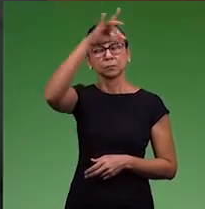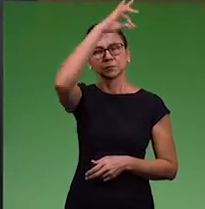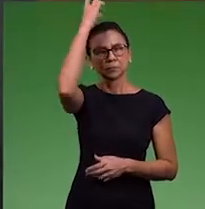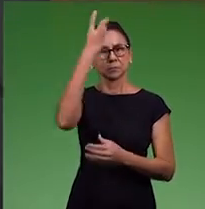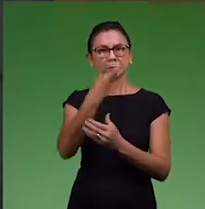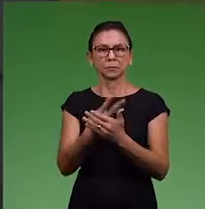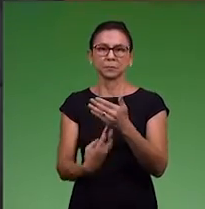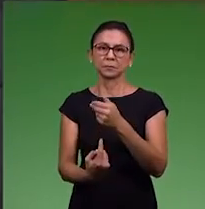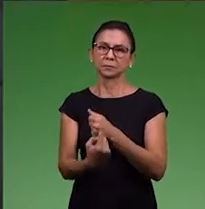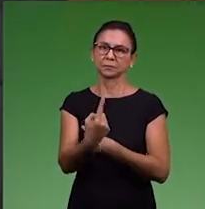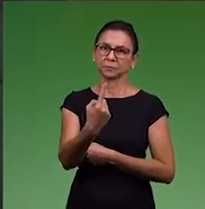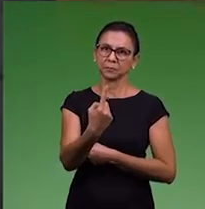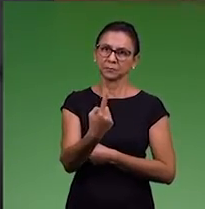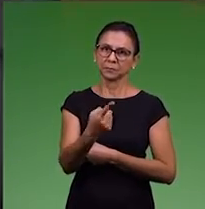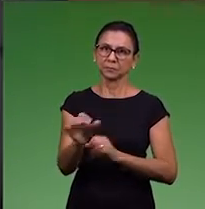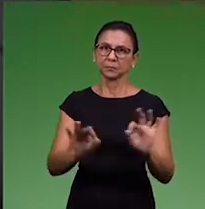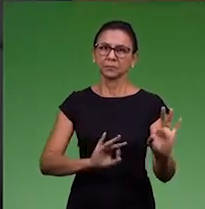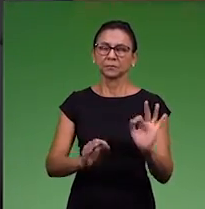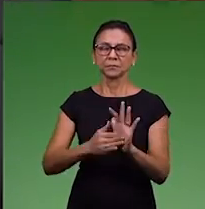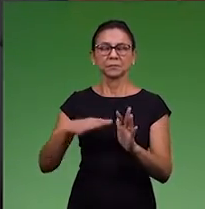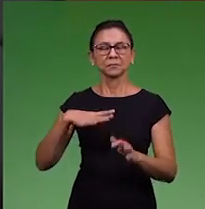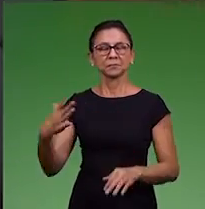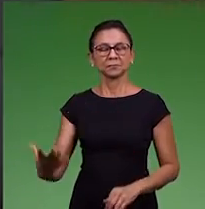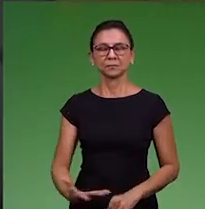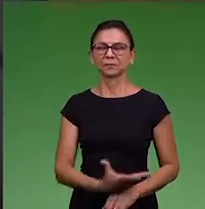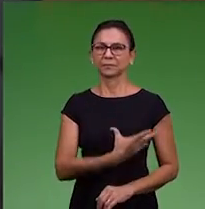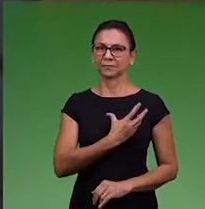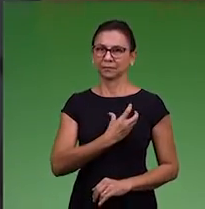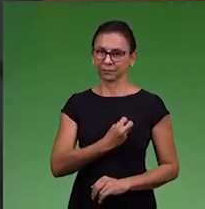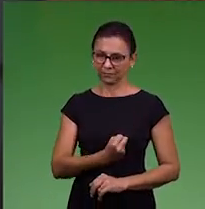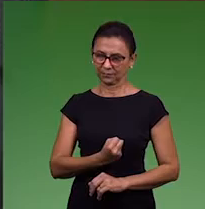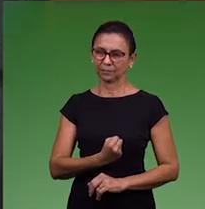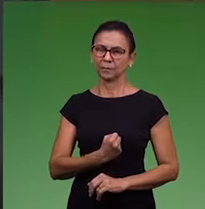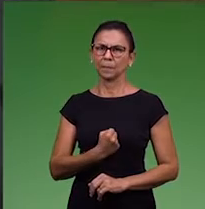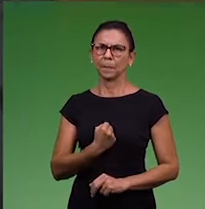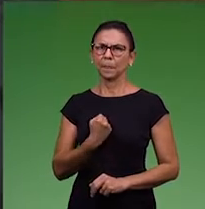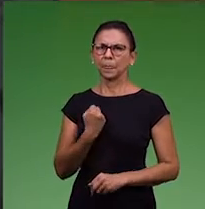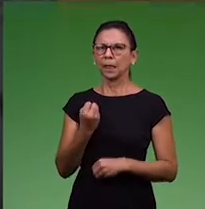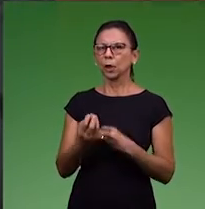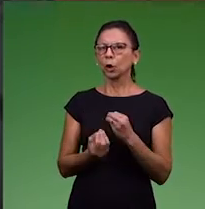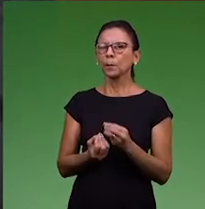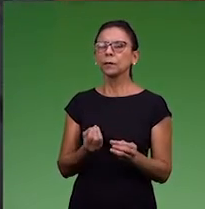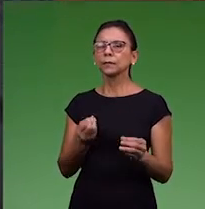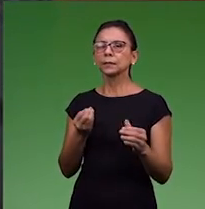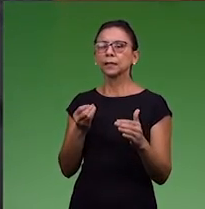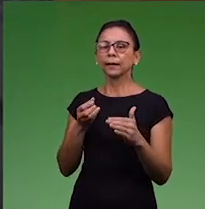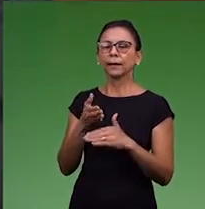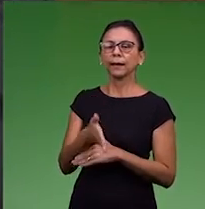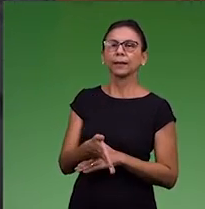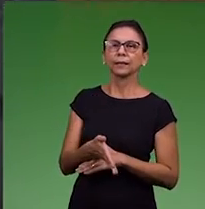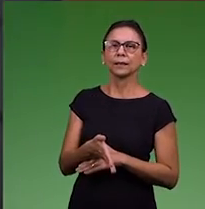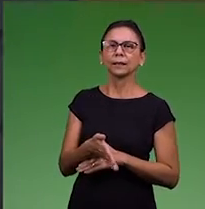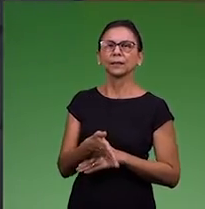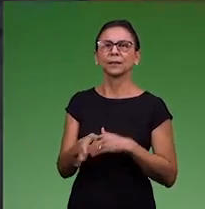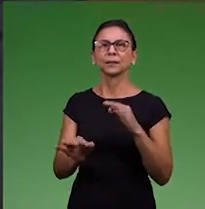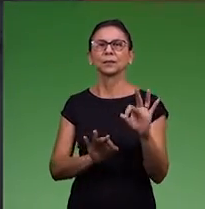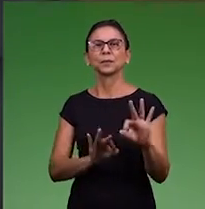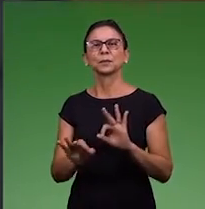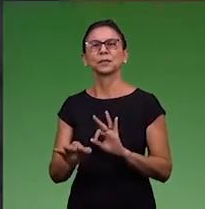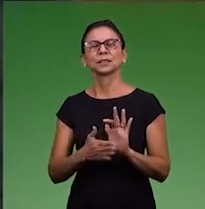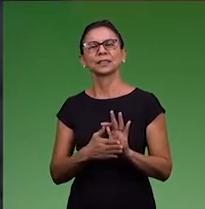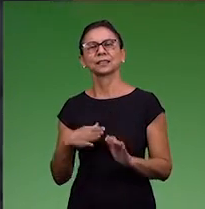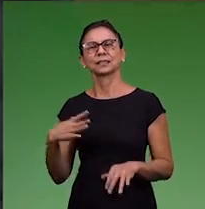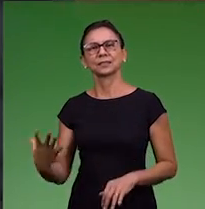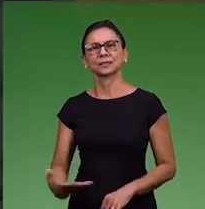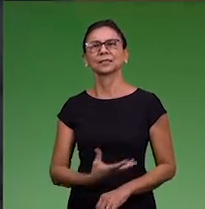do Filho e do Espírito Santo. E o homem, ele só entra como parte desse projeto de salvação, como beneficiário